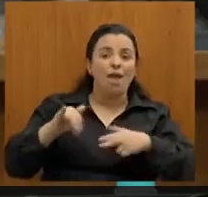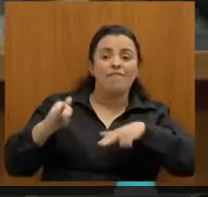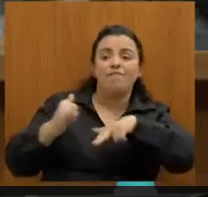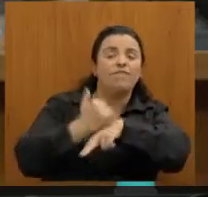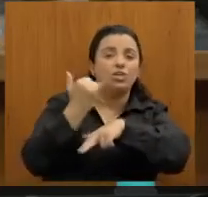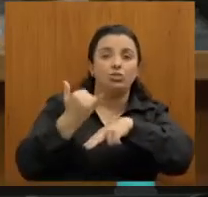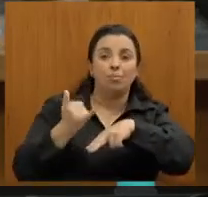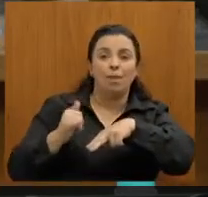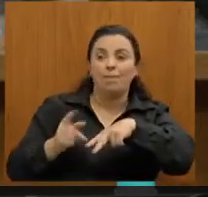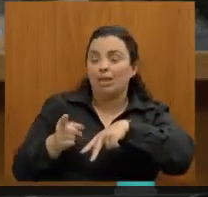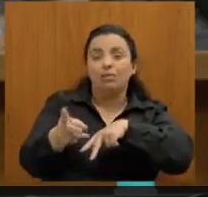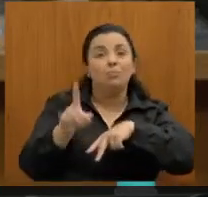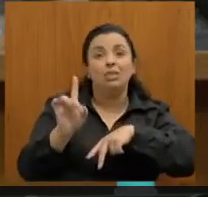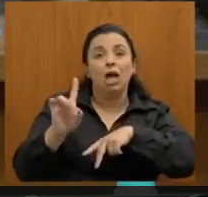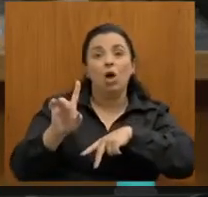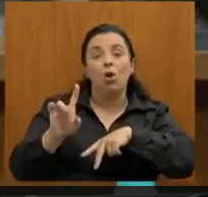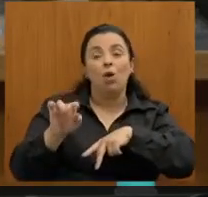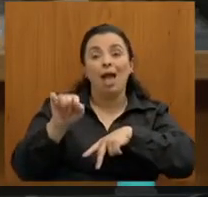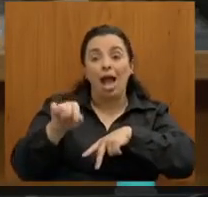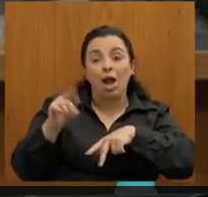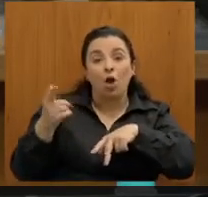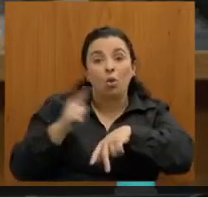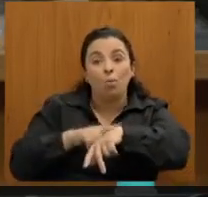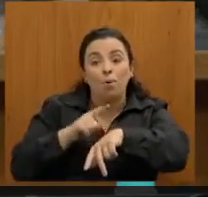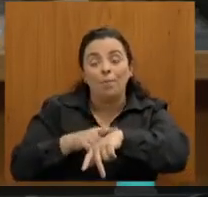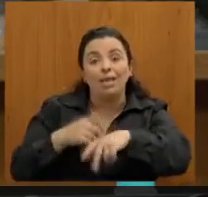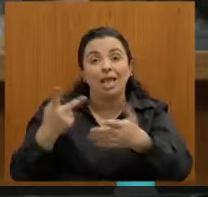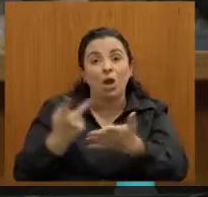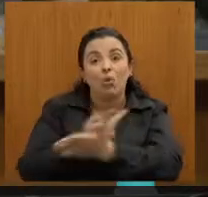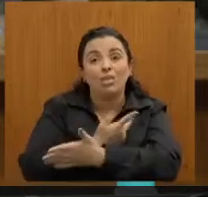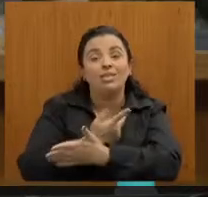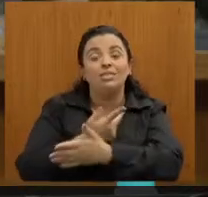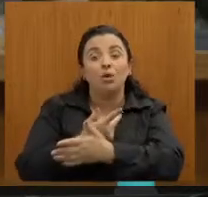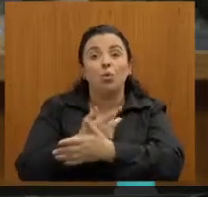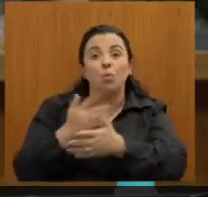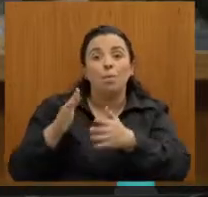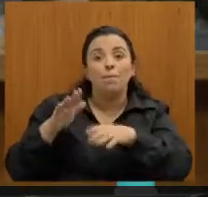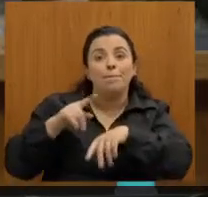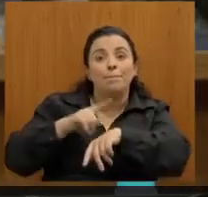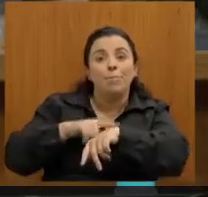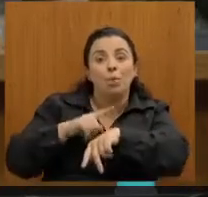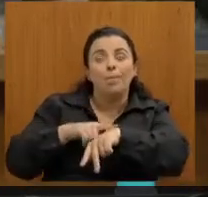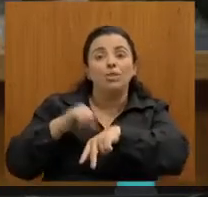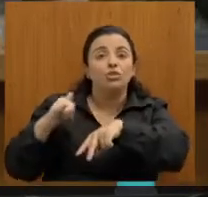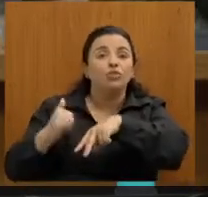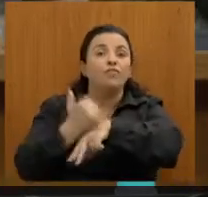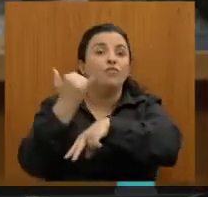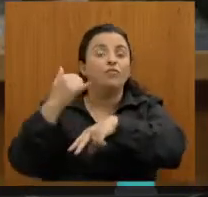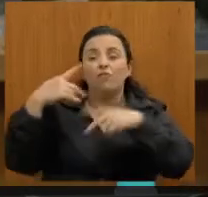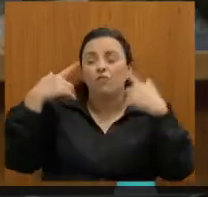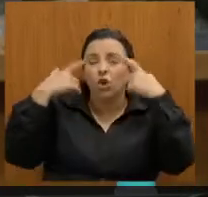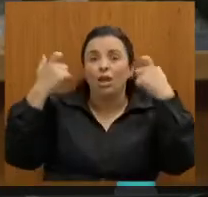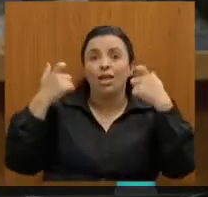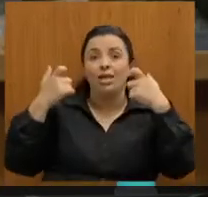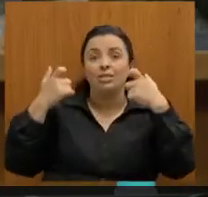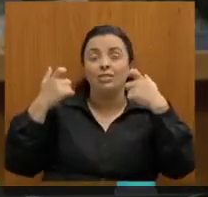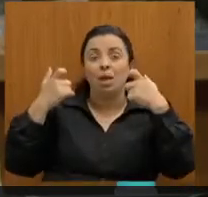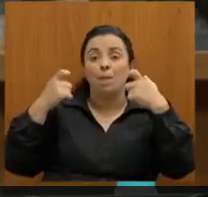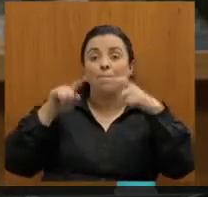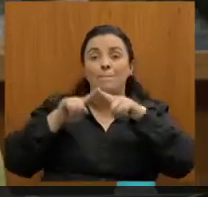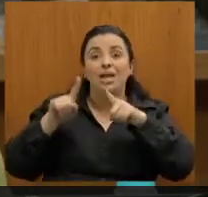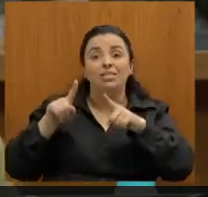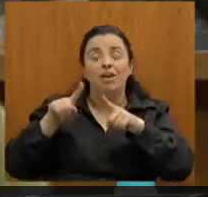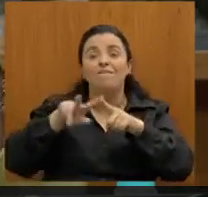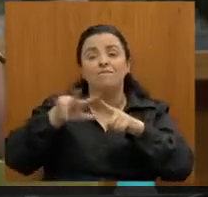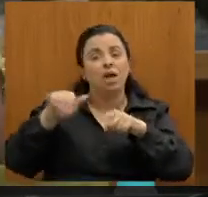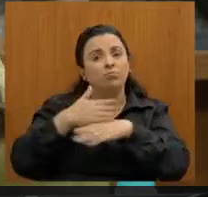está em situação de violência Aquilo não é o que ela é é o que ela está passando por bom e